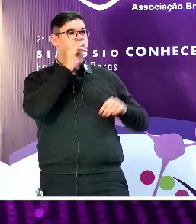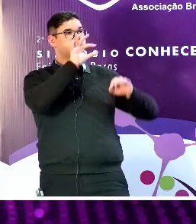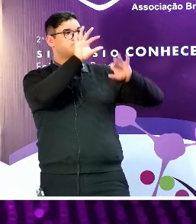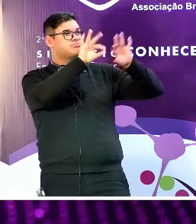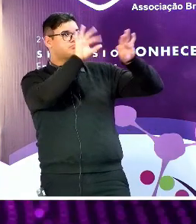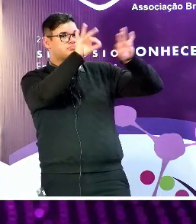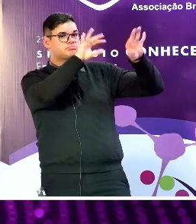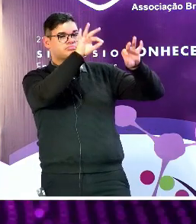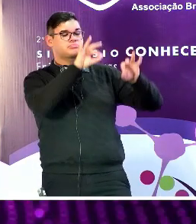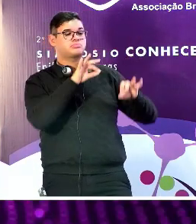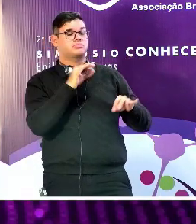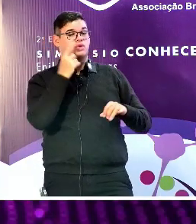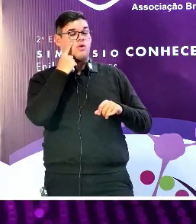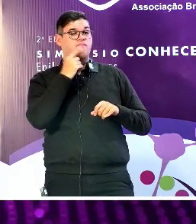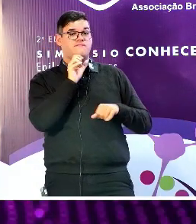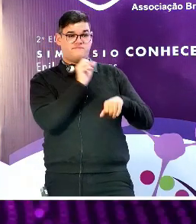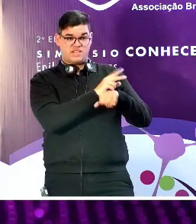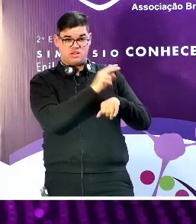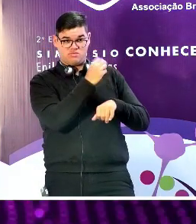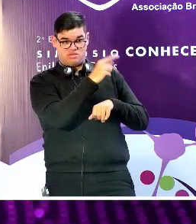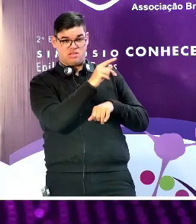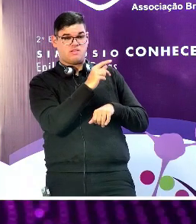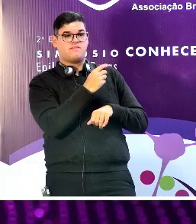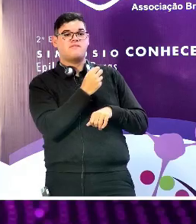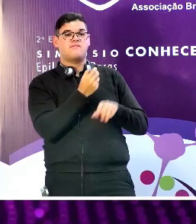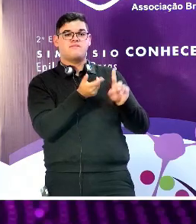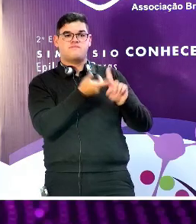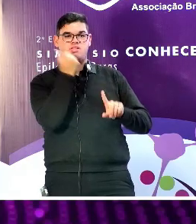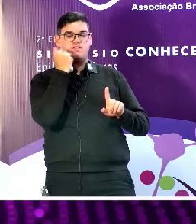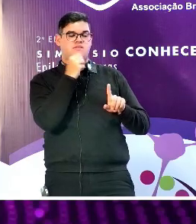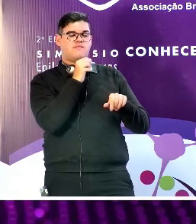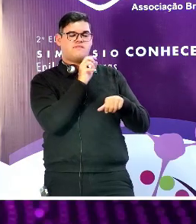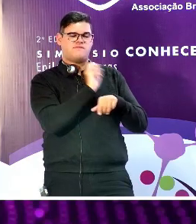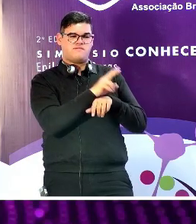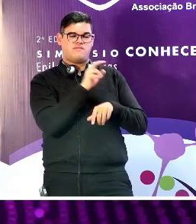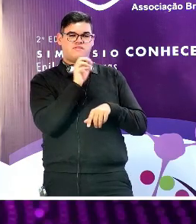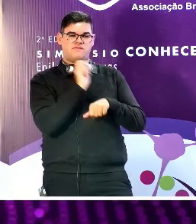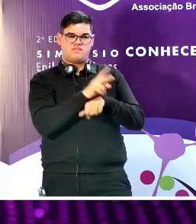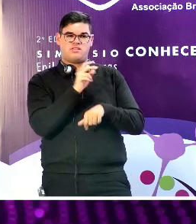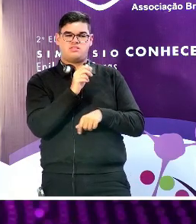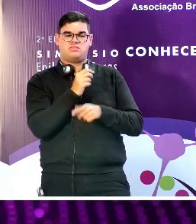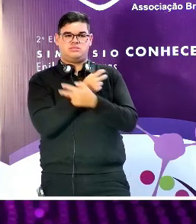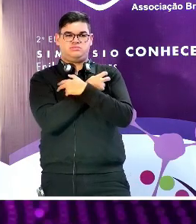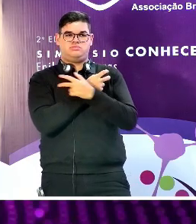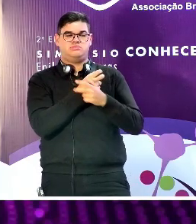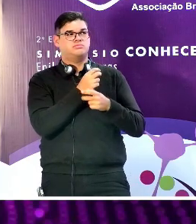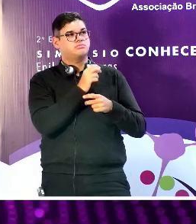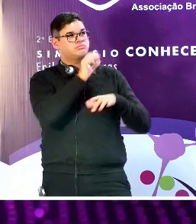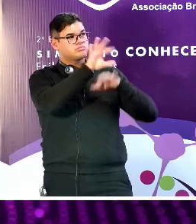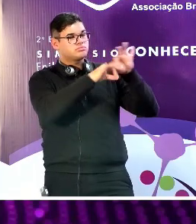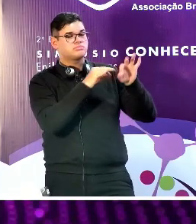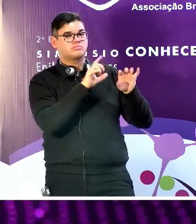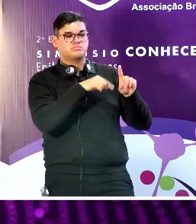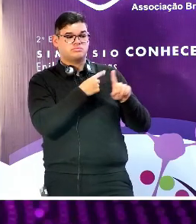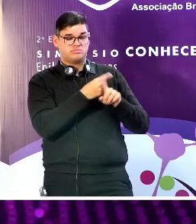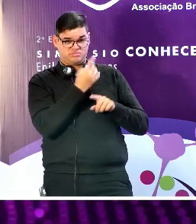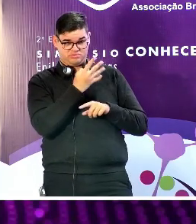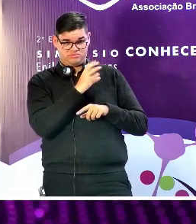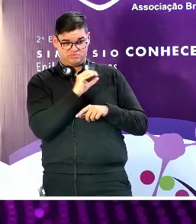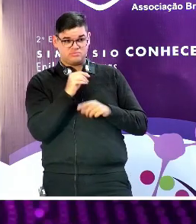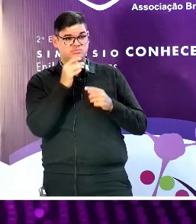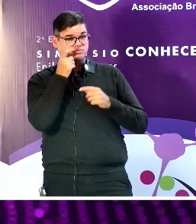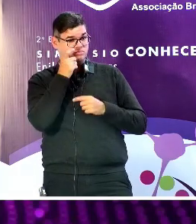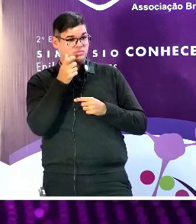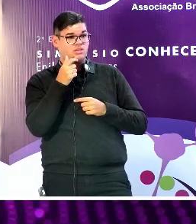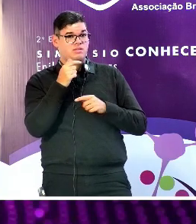esse veneno, tem mais de 400 compostos interessantes, mas eu não queria ficar com a parte tóxica, eu queria ficar